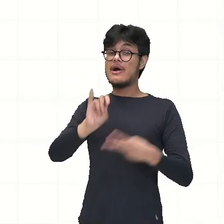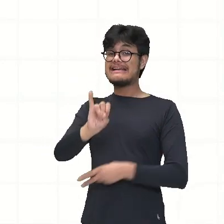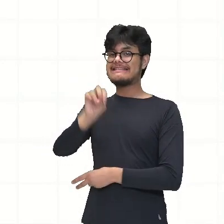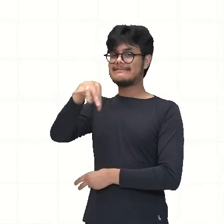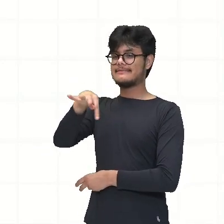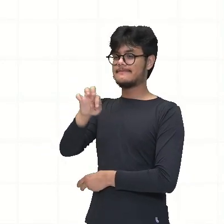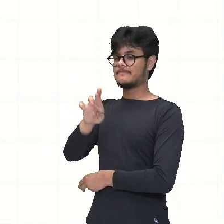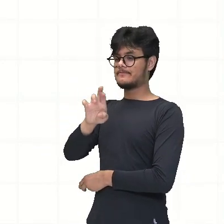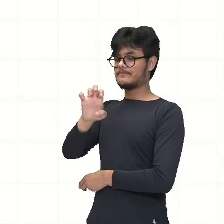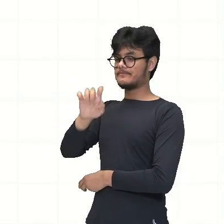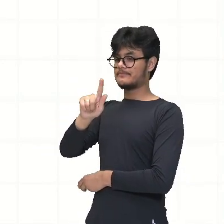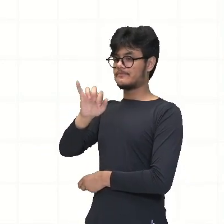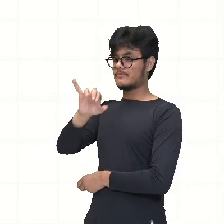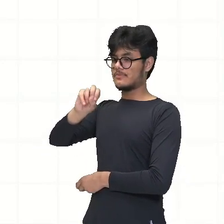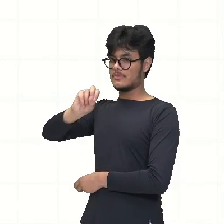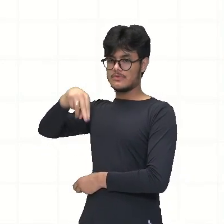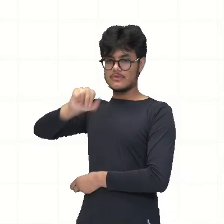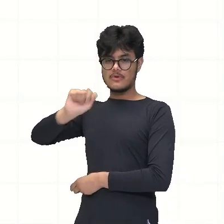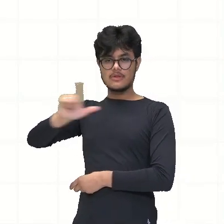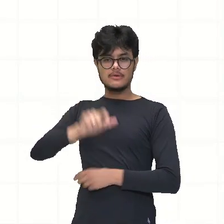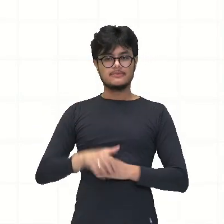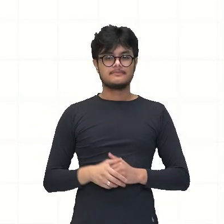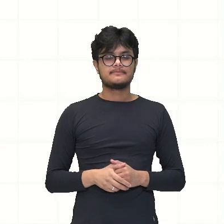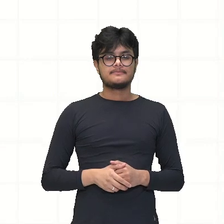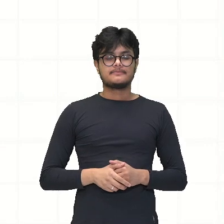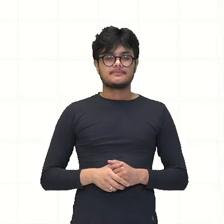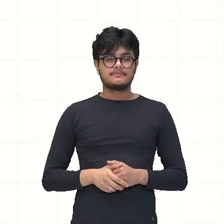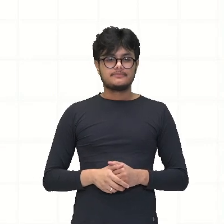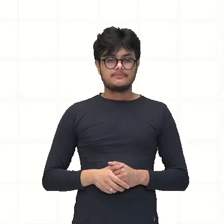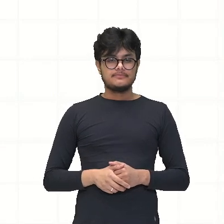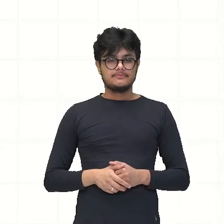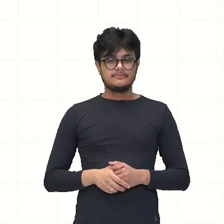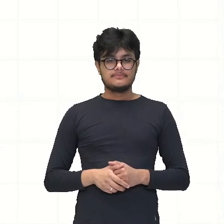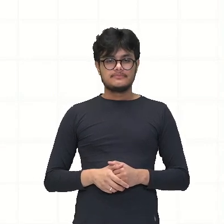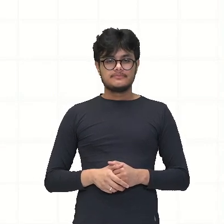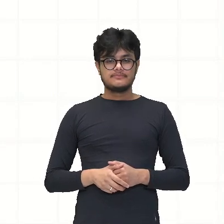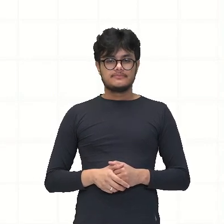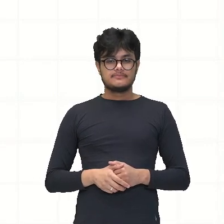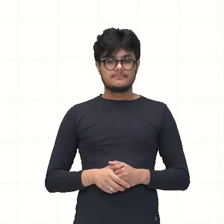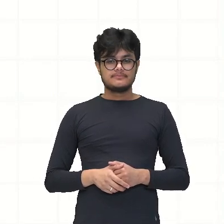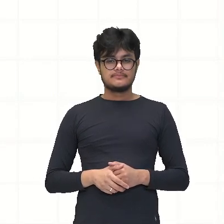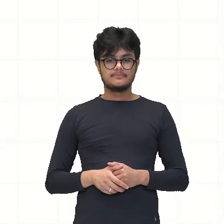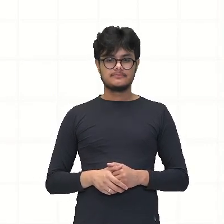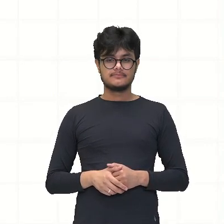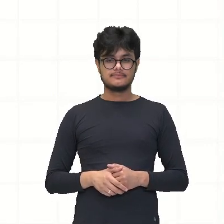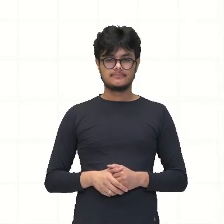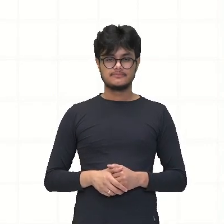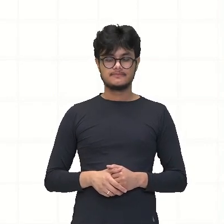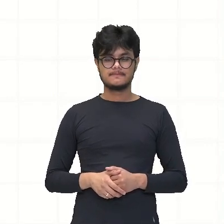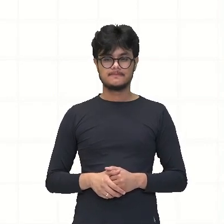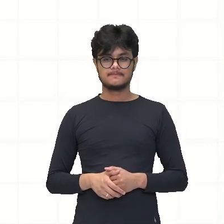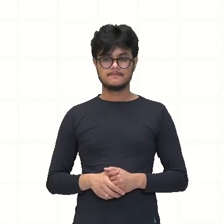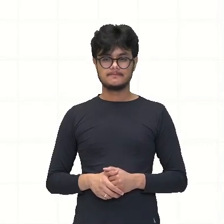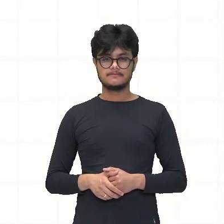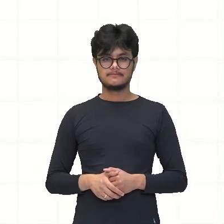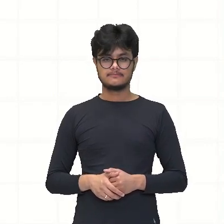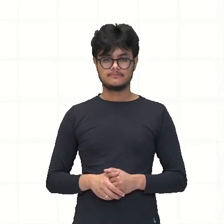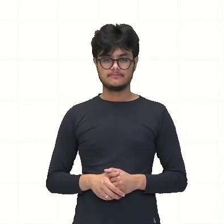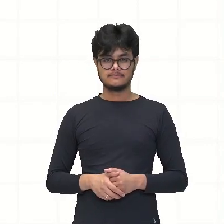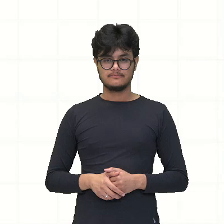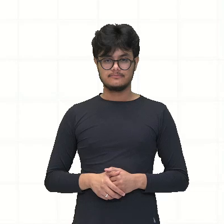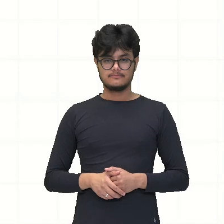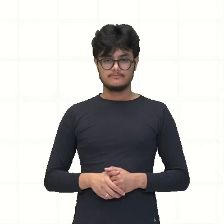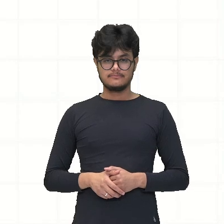bom? De intrarregional, como a gente observou aí no mapinha, do Amazonas para o Pará. Saiu de uma região